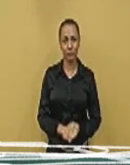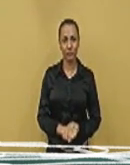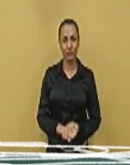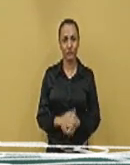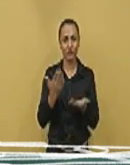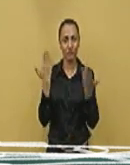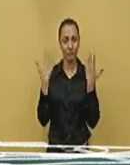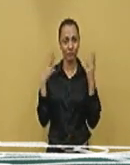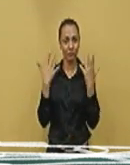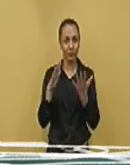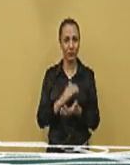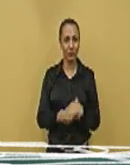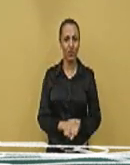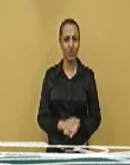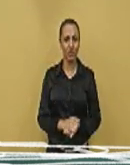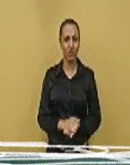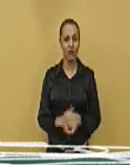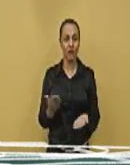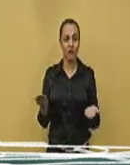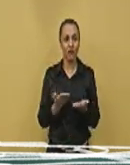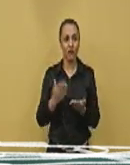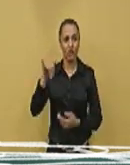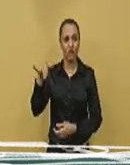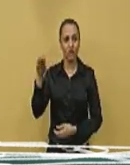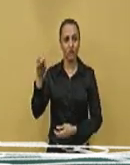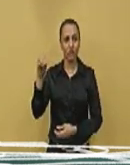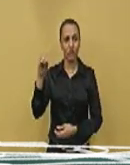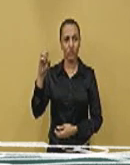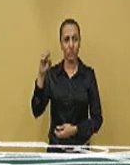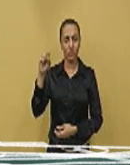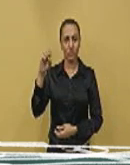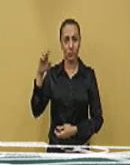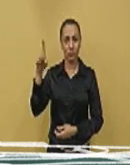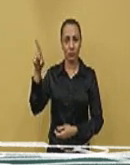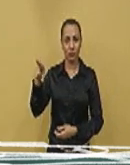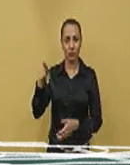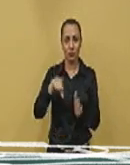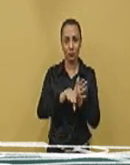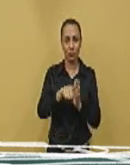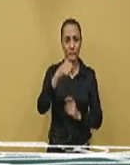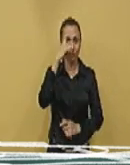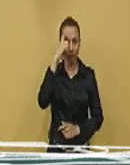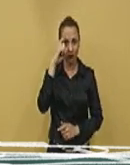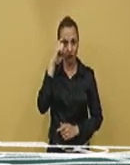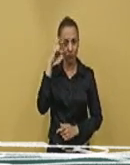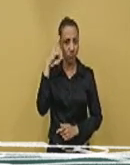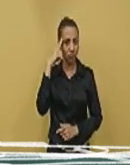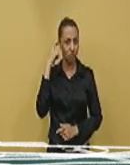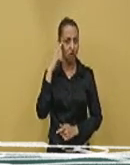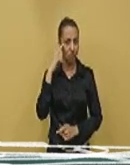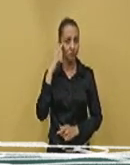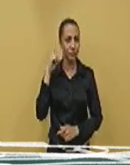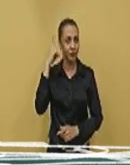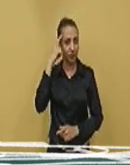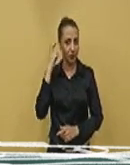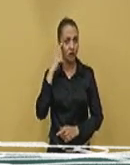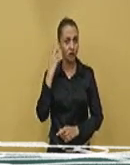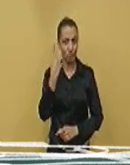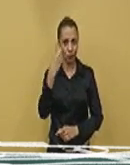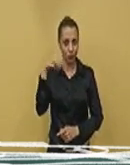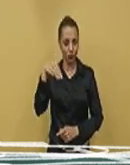Professor José Daniel, o senhor dirige a sua pergunta à professora Liane ou à professora Etienne? Professora Etienne, um minuto.